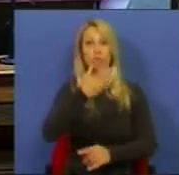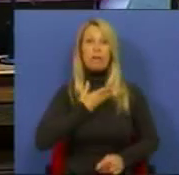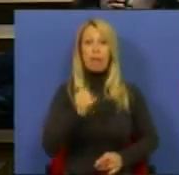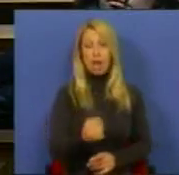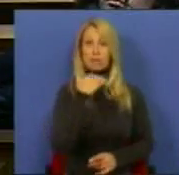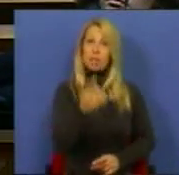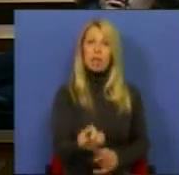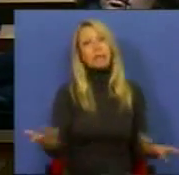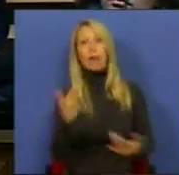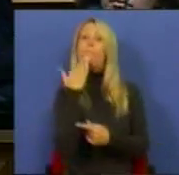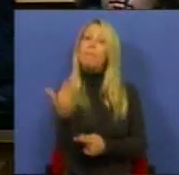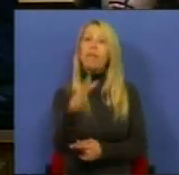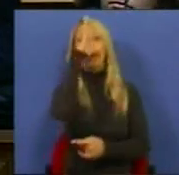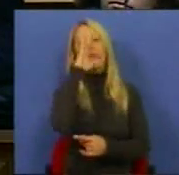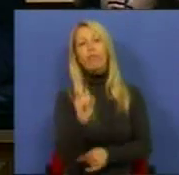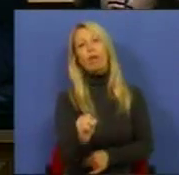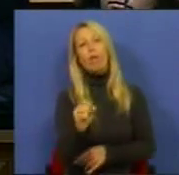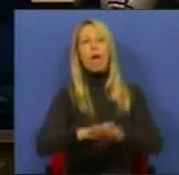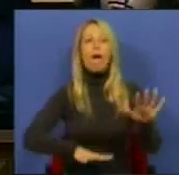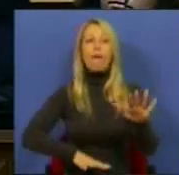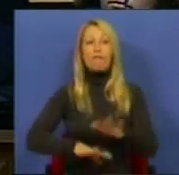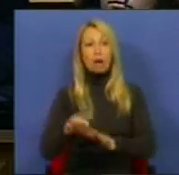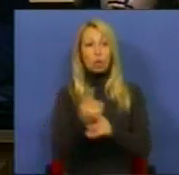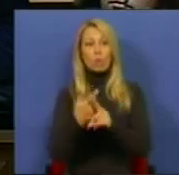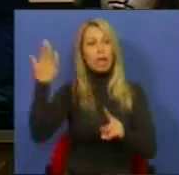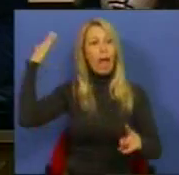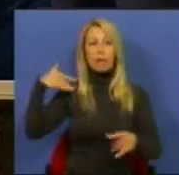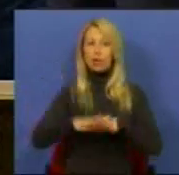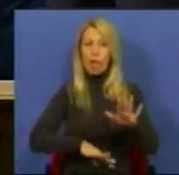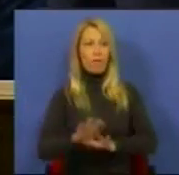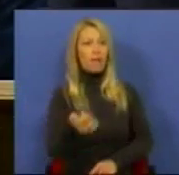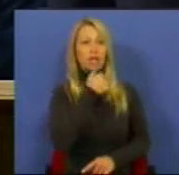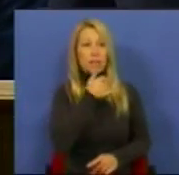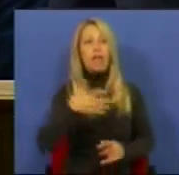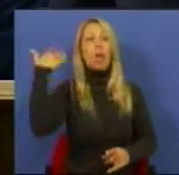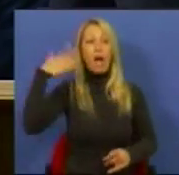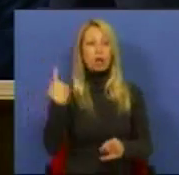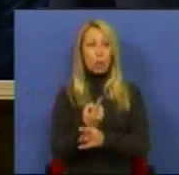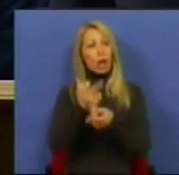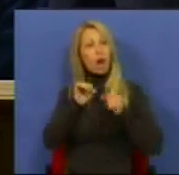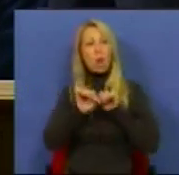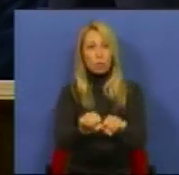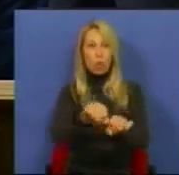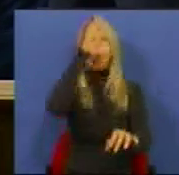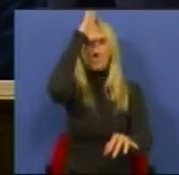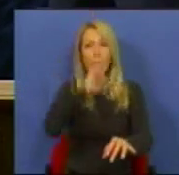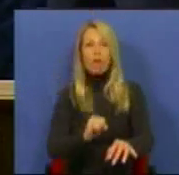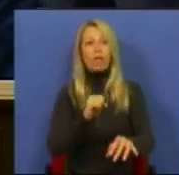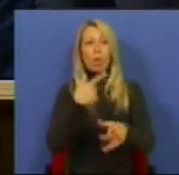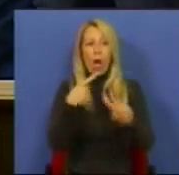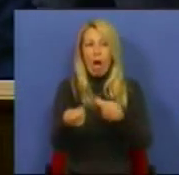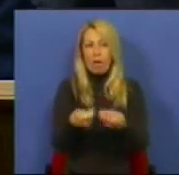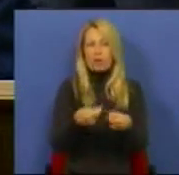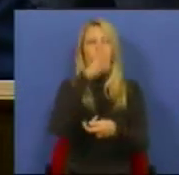é pedir ao Governo que faça o que não fez, que decida o que recusou, que governe o que desgovernou.